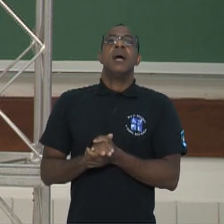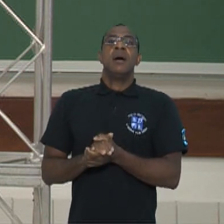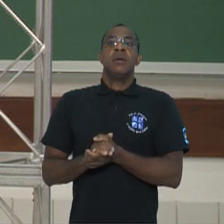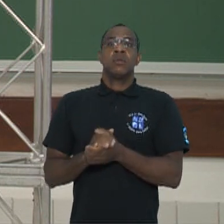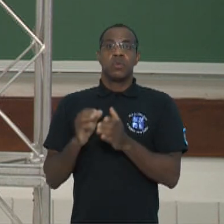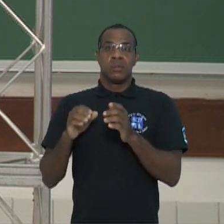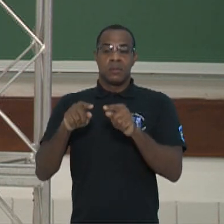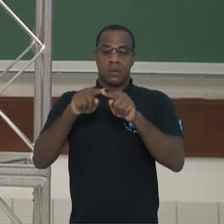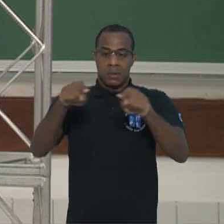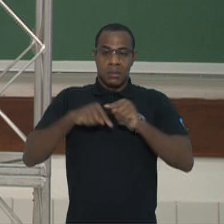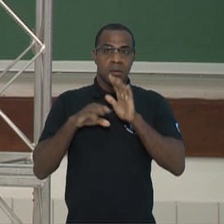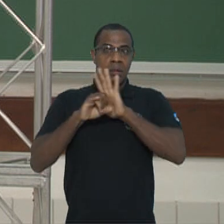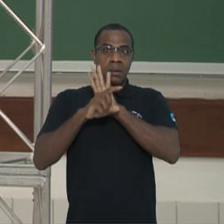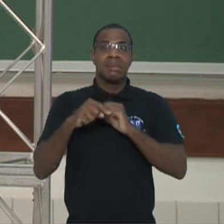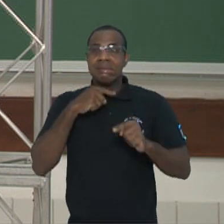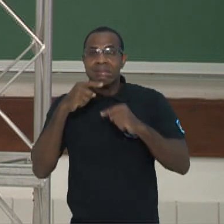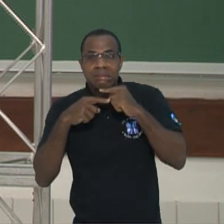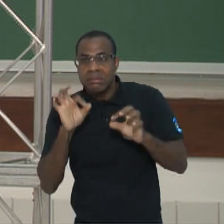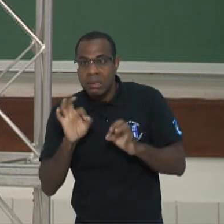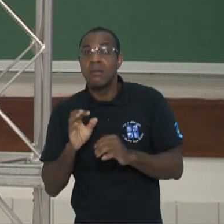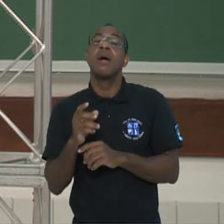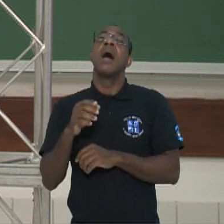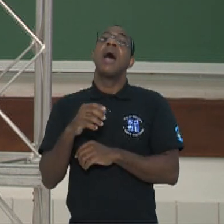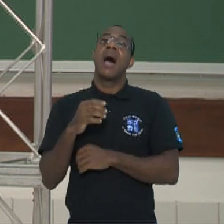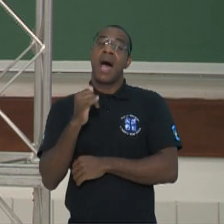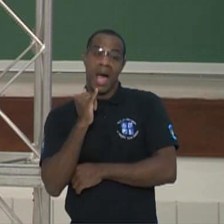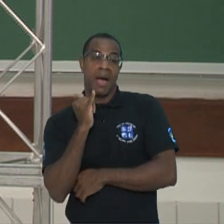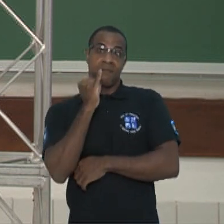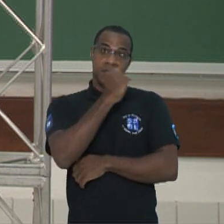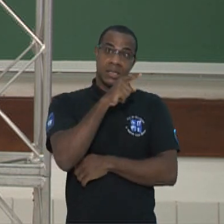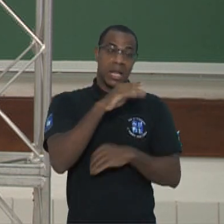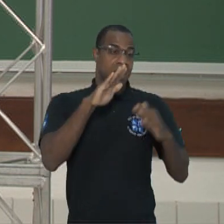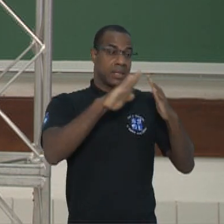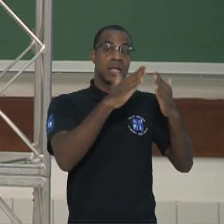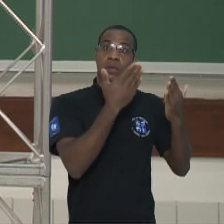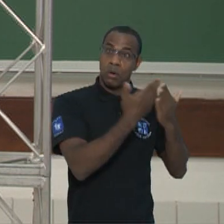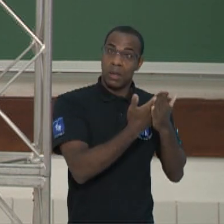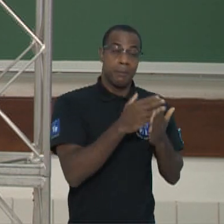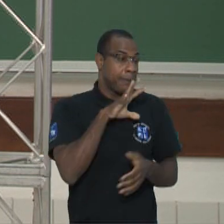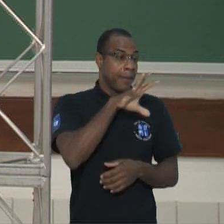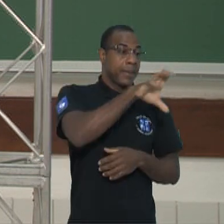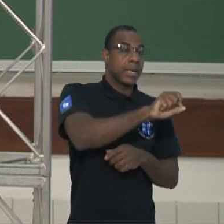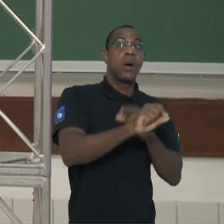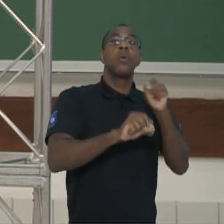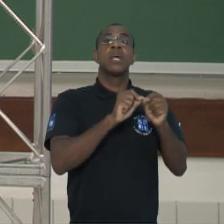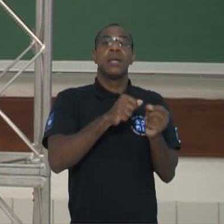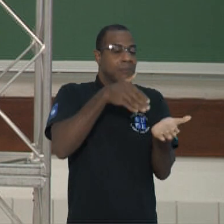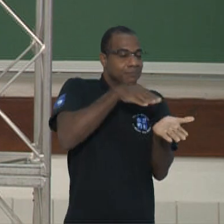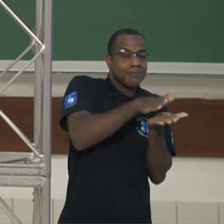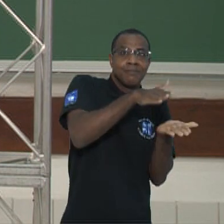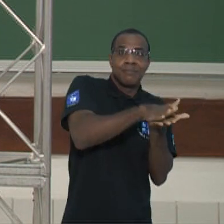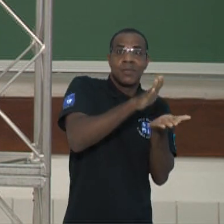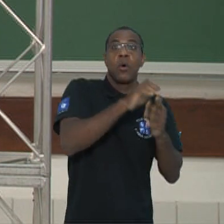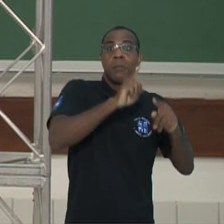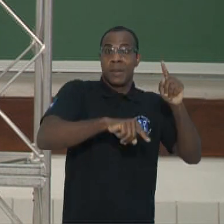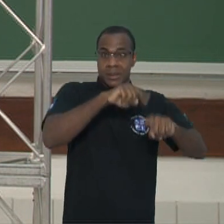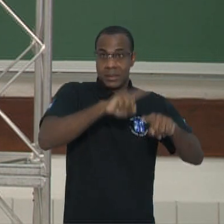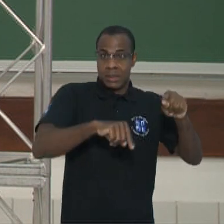aplicativo, entre em contato com a escola para pegar o material impresso e realizar as atividades daí, encaminhar